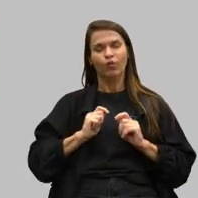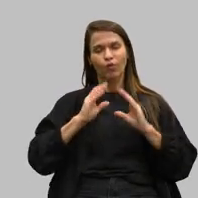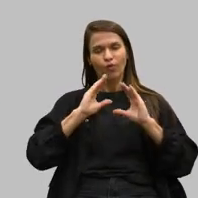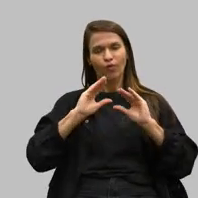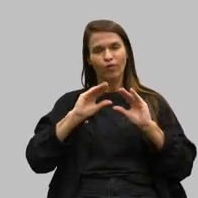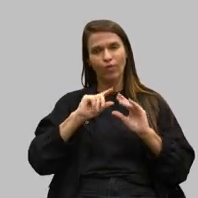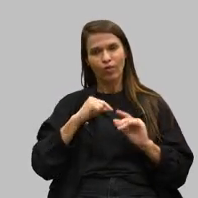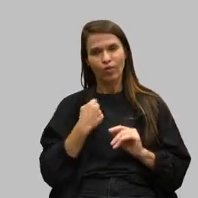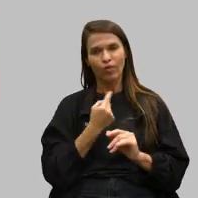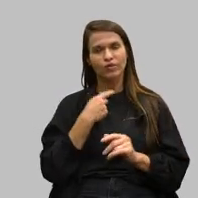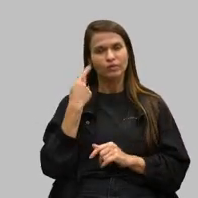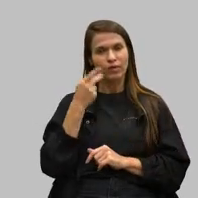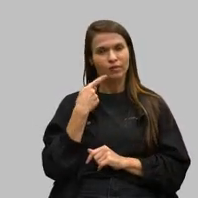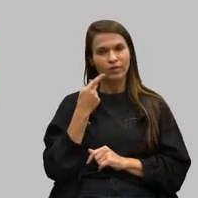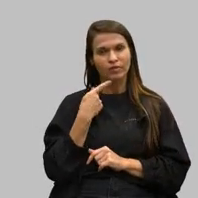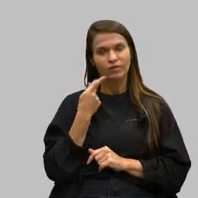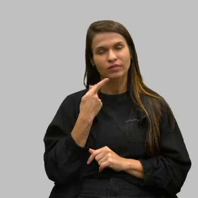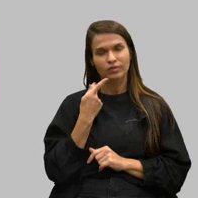para todos nós